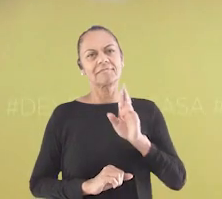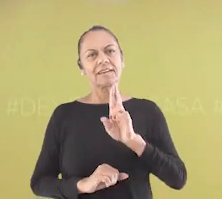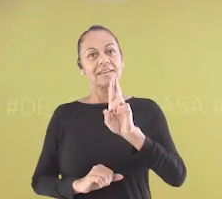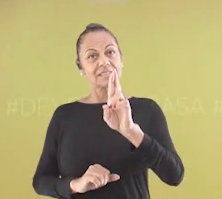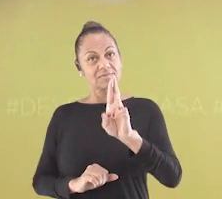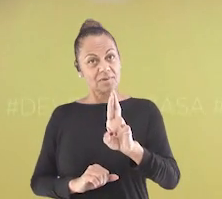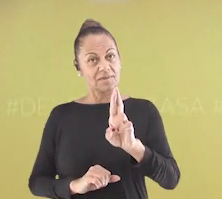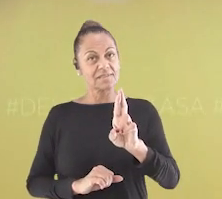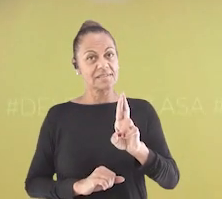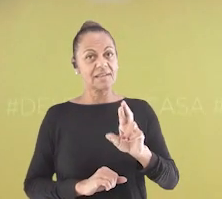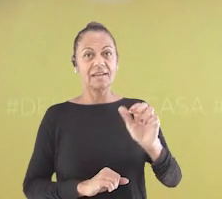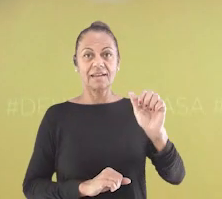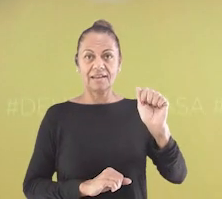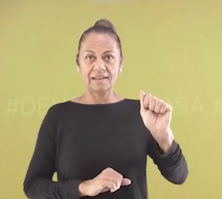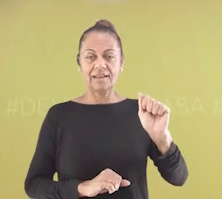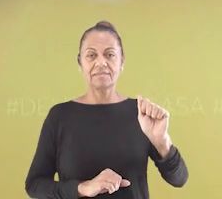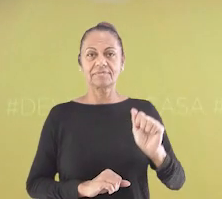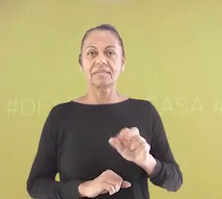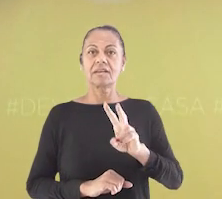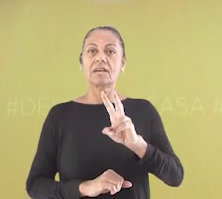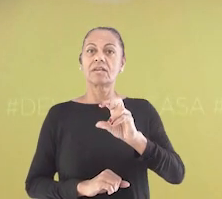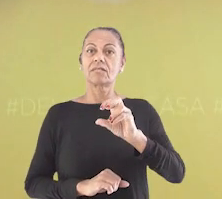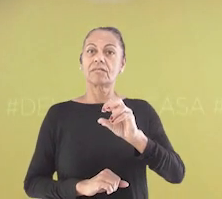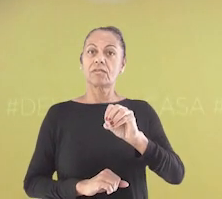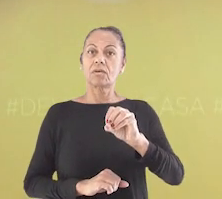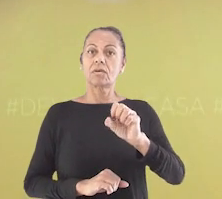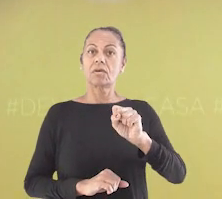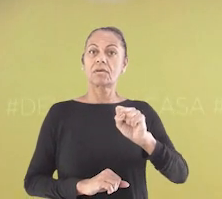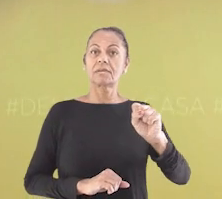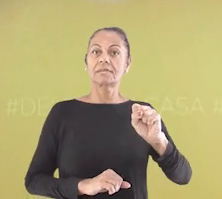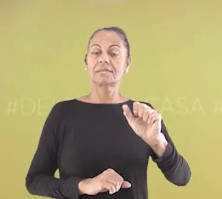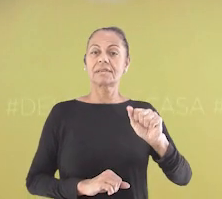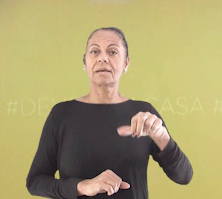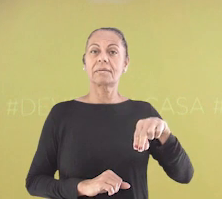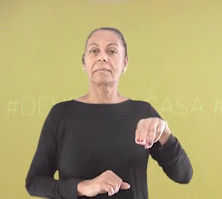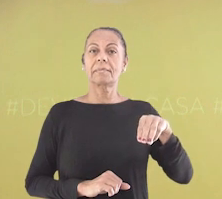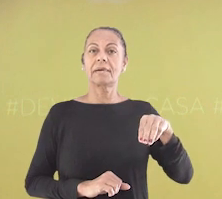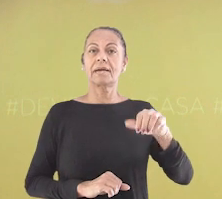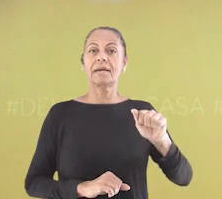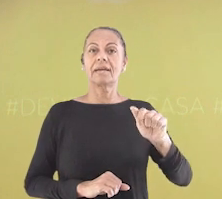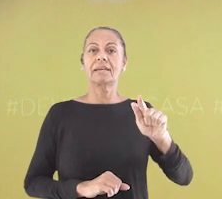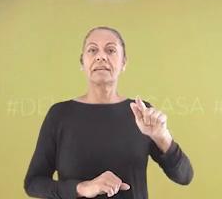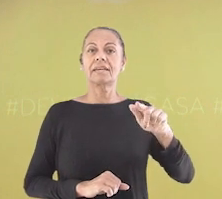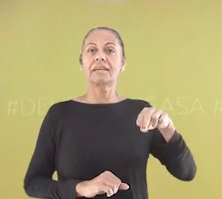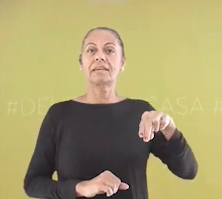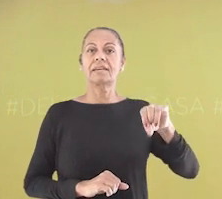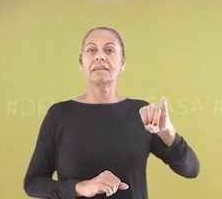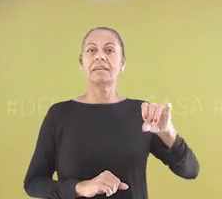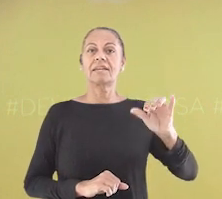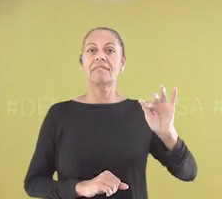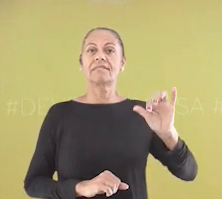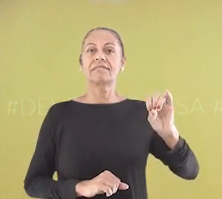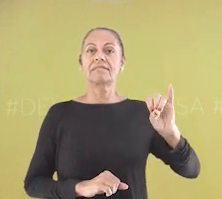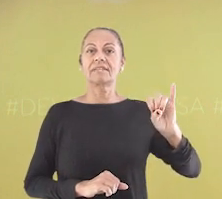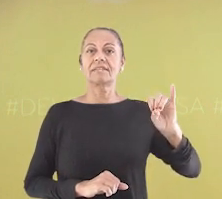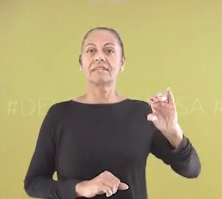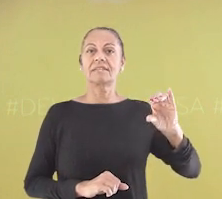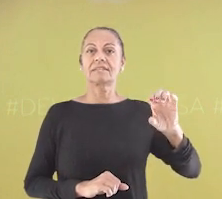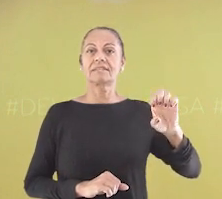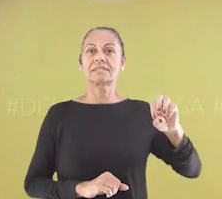Resposta da questão 3. Letra A. Vossa Magnificência é o pronome utilizado ao se referir aos reitores de